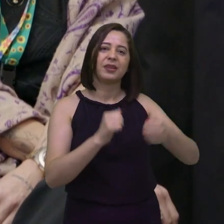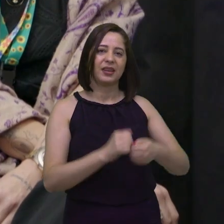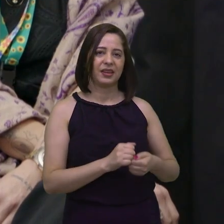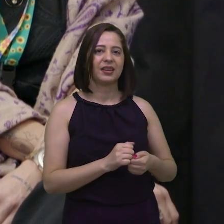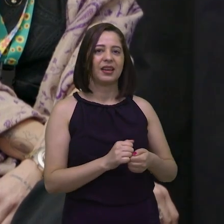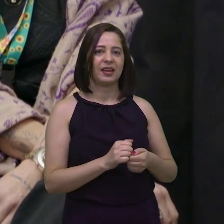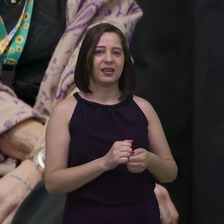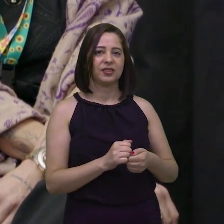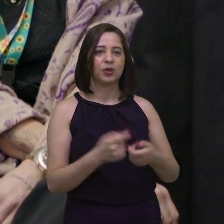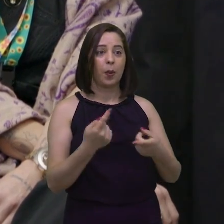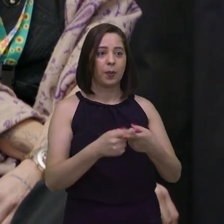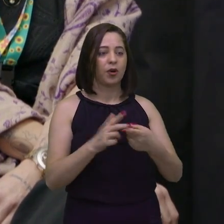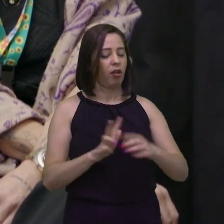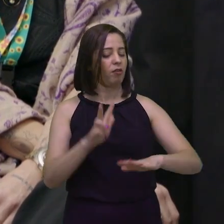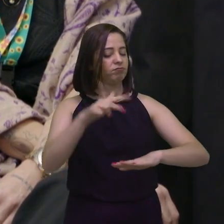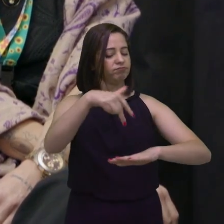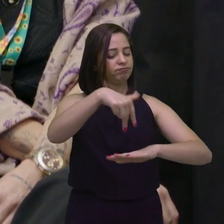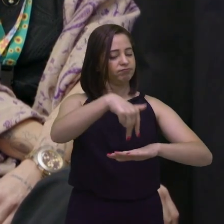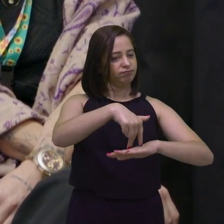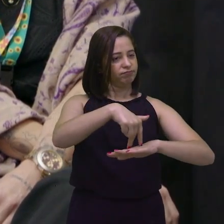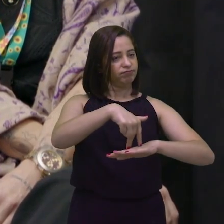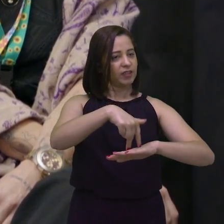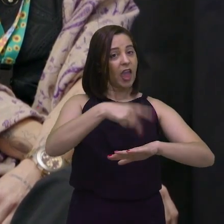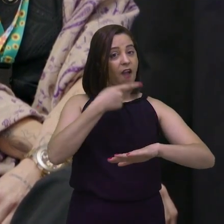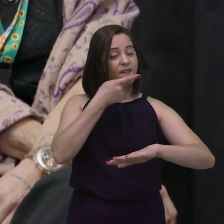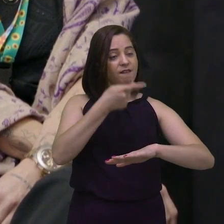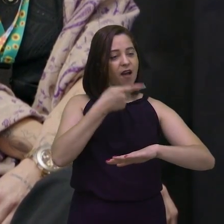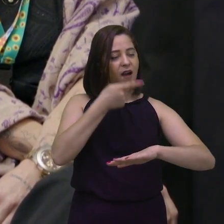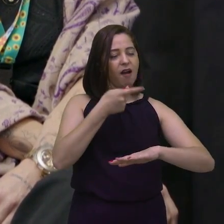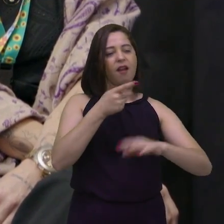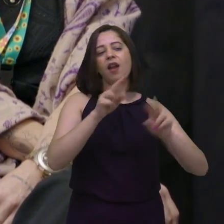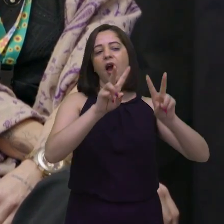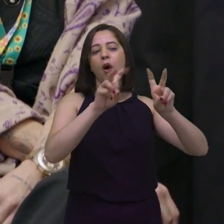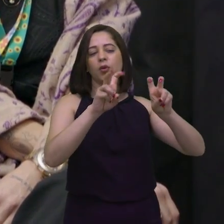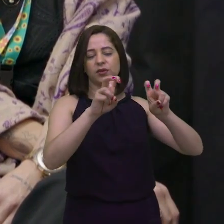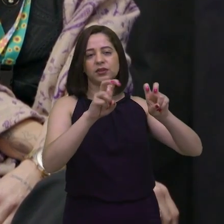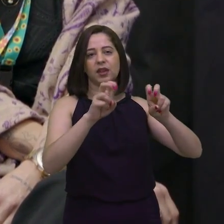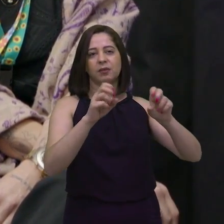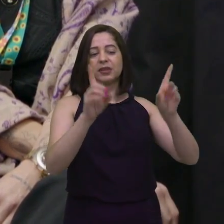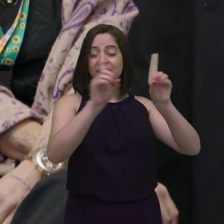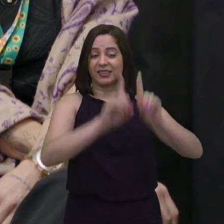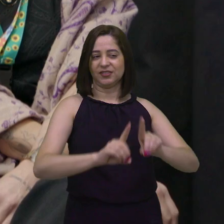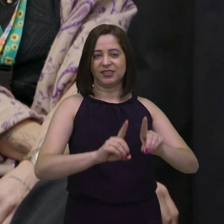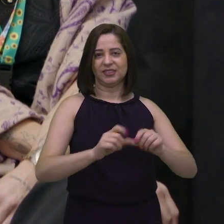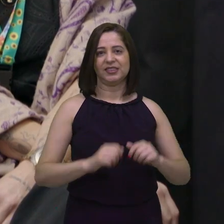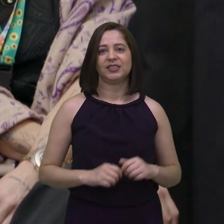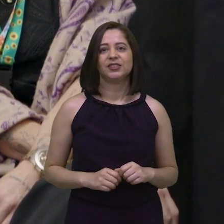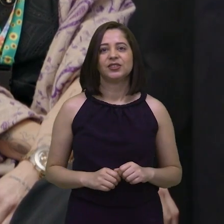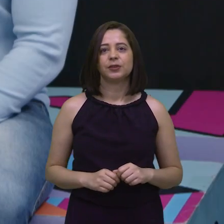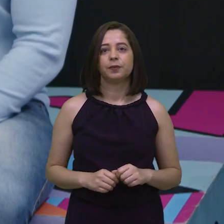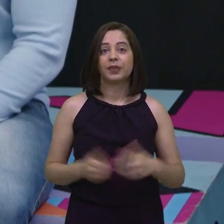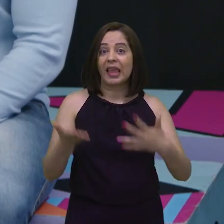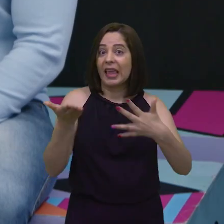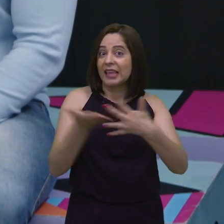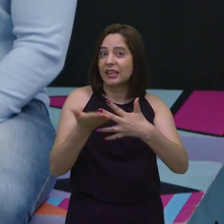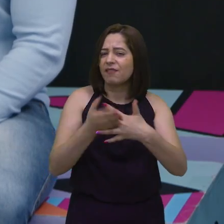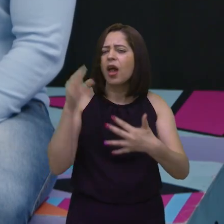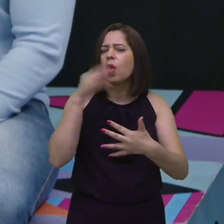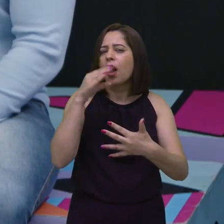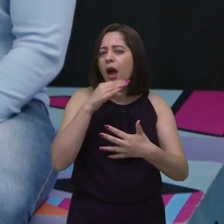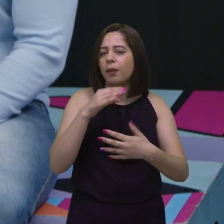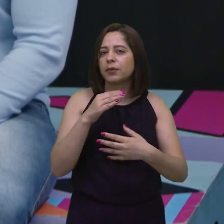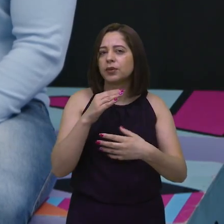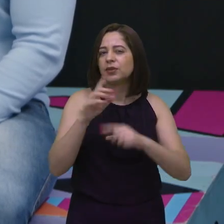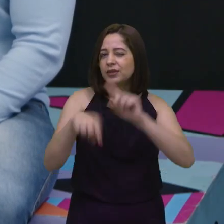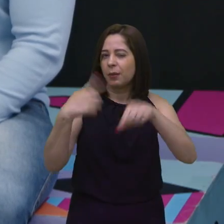agradeço pelo espaço de estar abordando assuntos como esses. Obrigada. Tá certo, pessoal. A gente vai para um